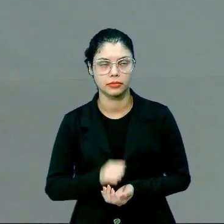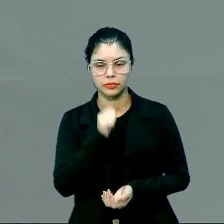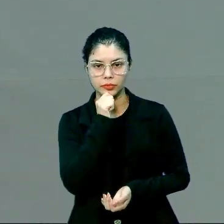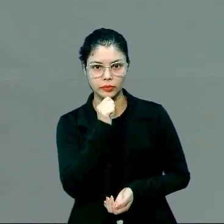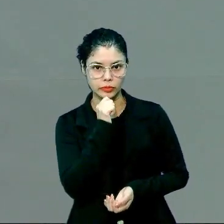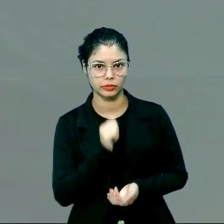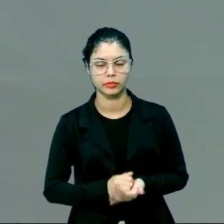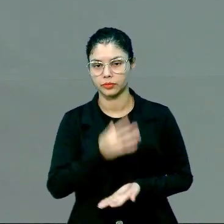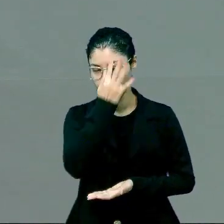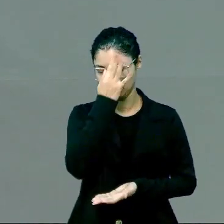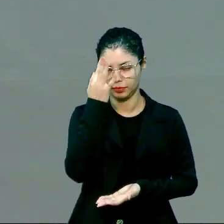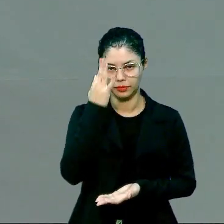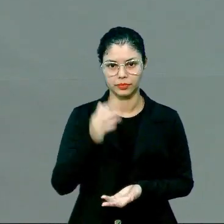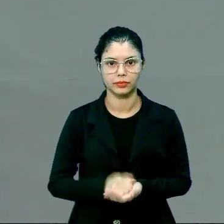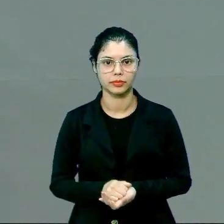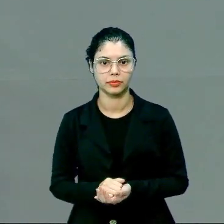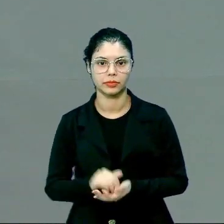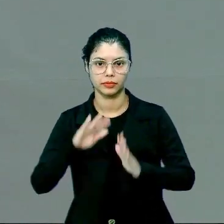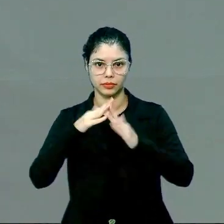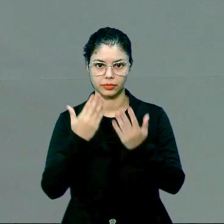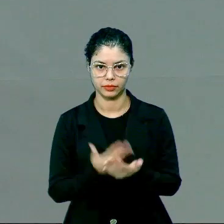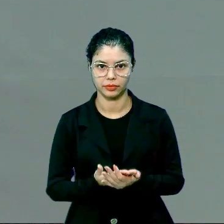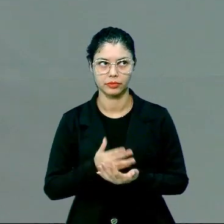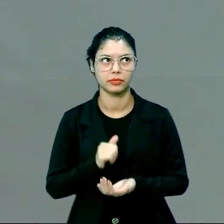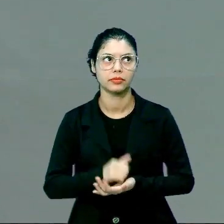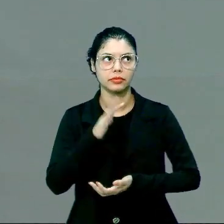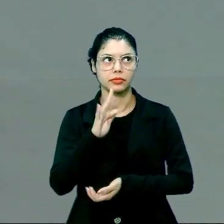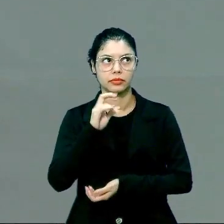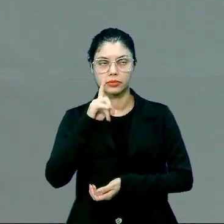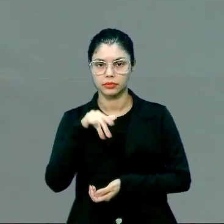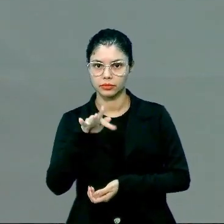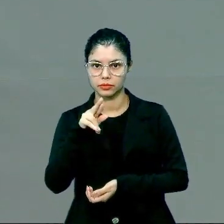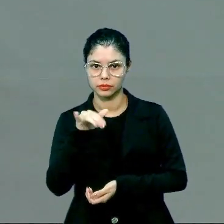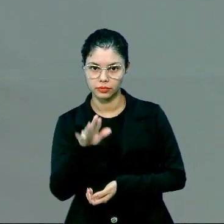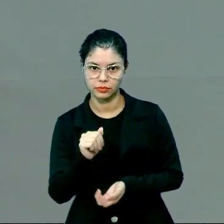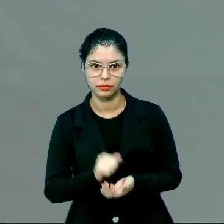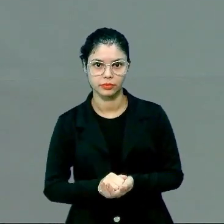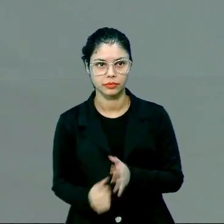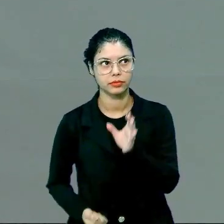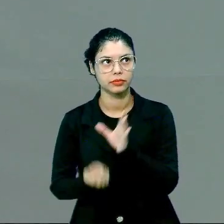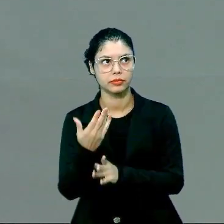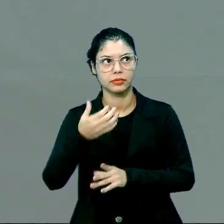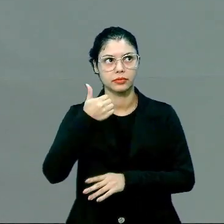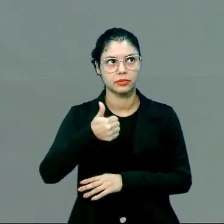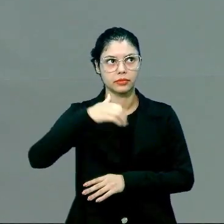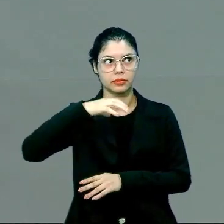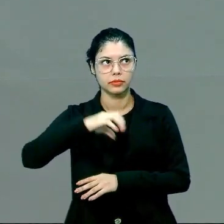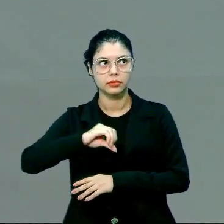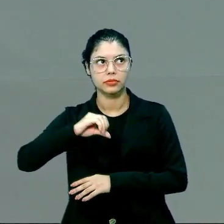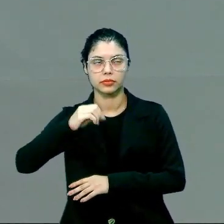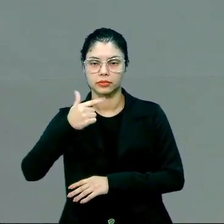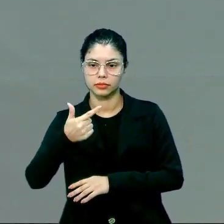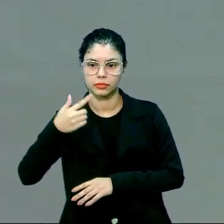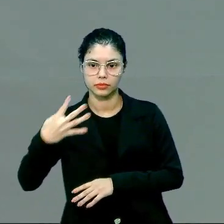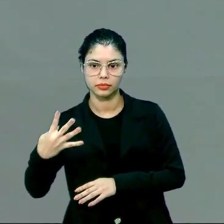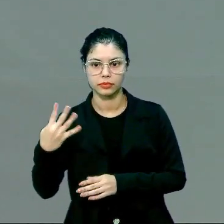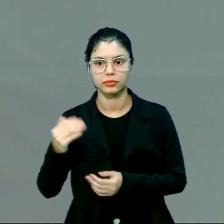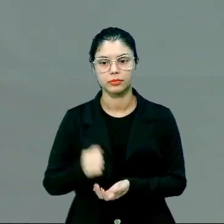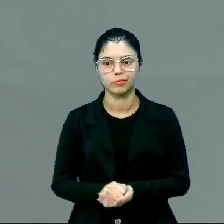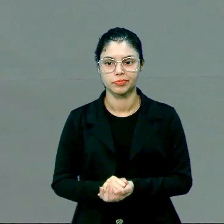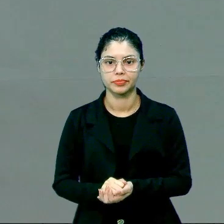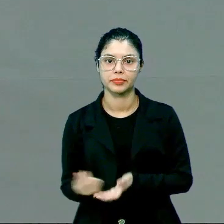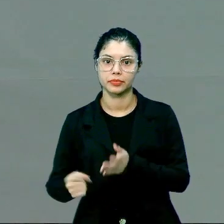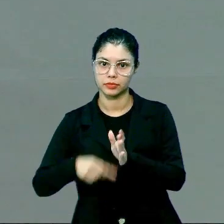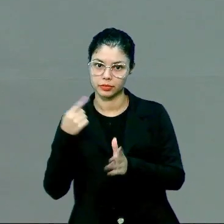Adorno, filósofos da Escola de Frankfurt, criada em 1924, entre